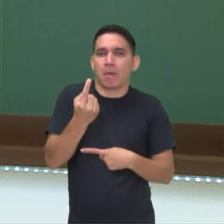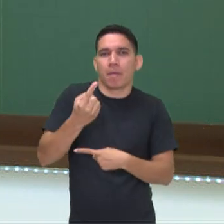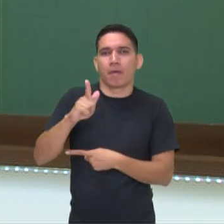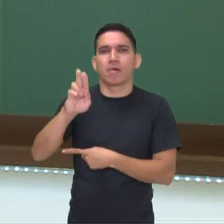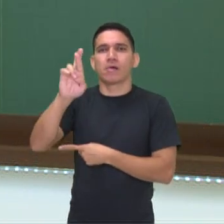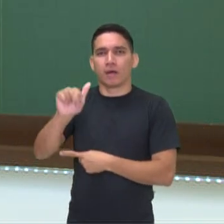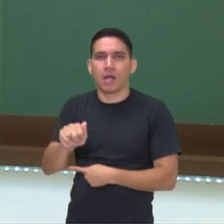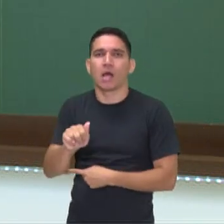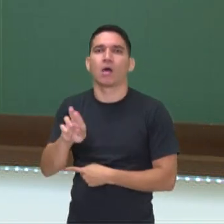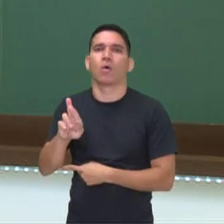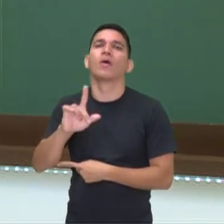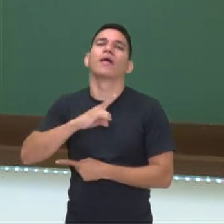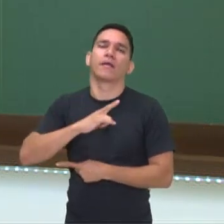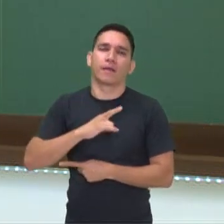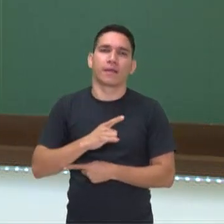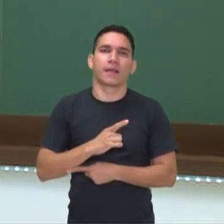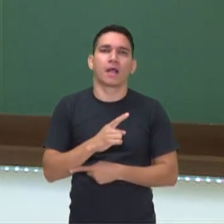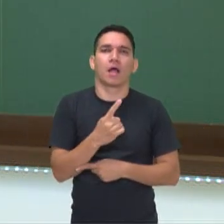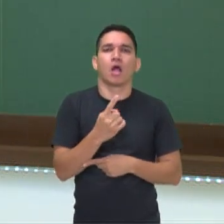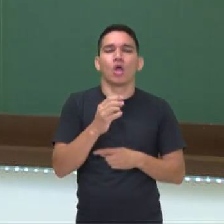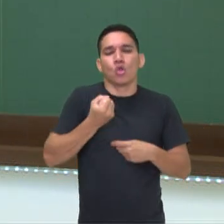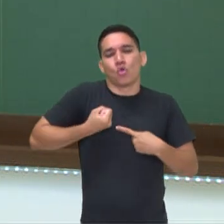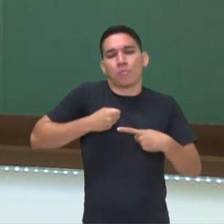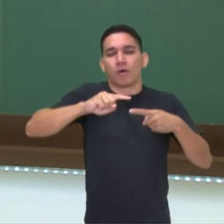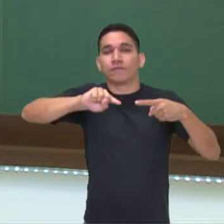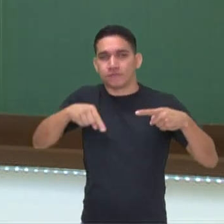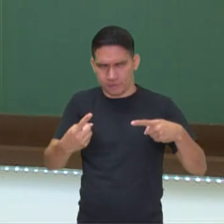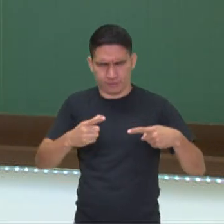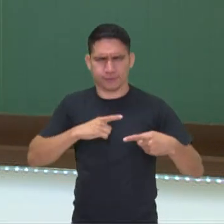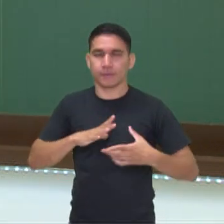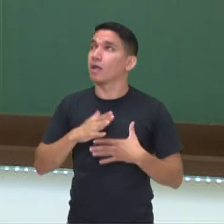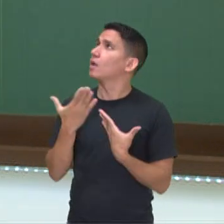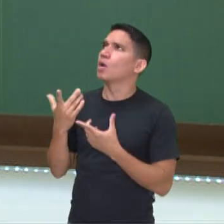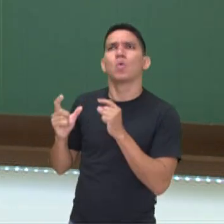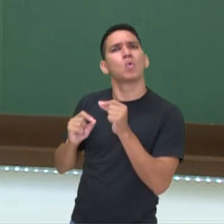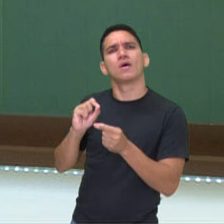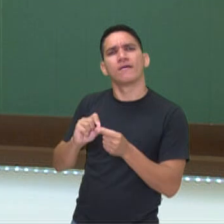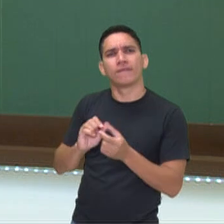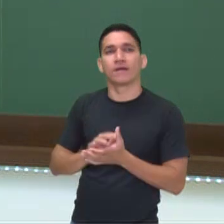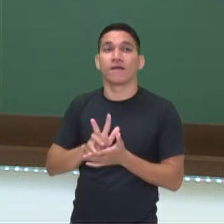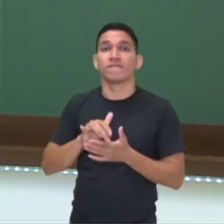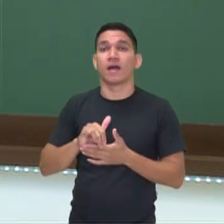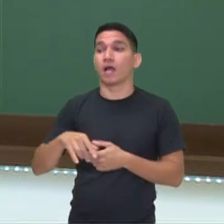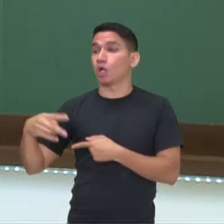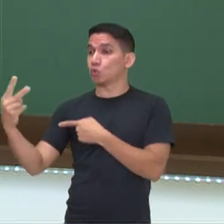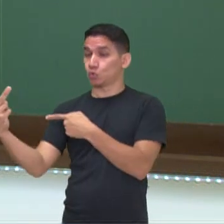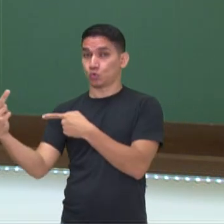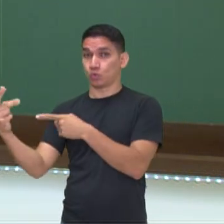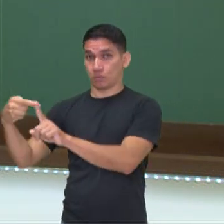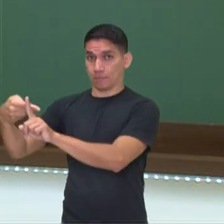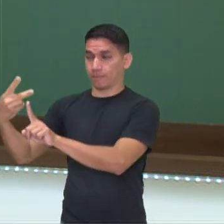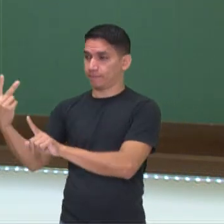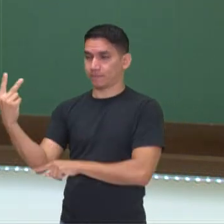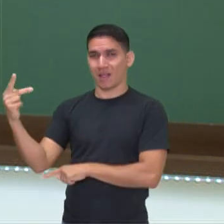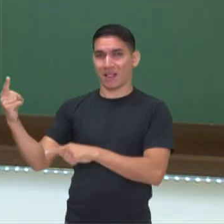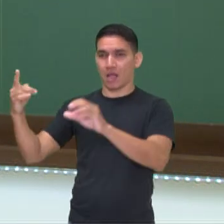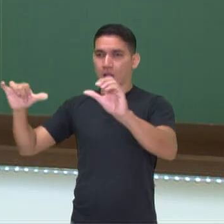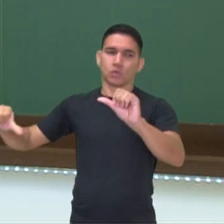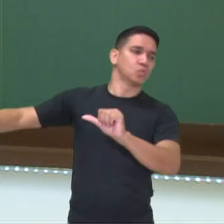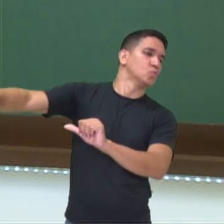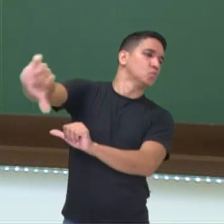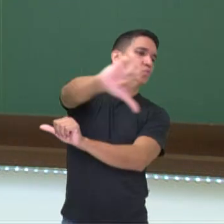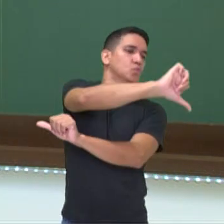número decimal, não é verdade? Então, vamos lá. O que a gente vai fazer aqui? Vou passar o 2, que está positivo, lá para o outro